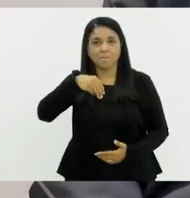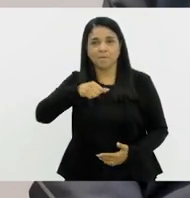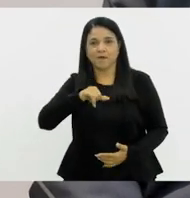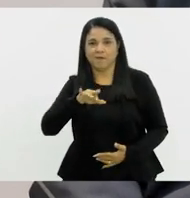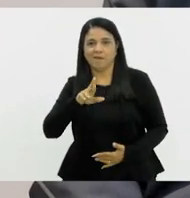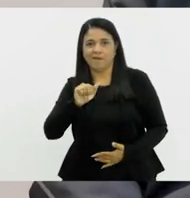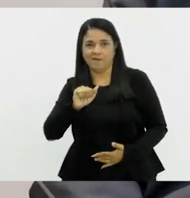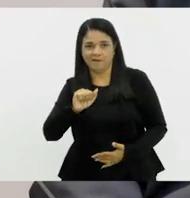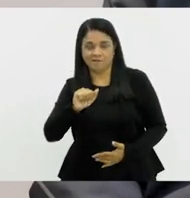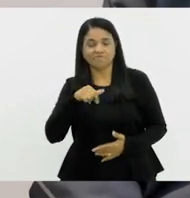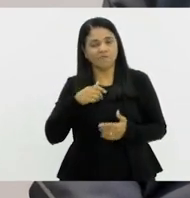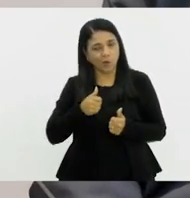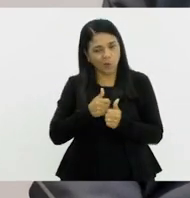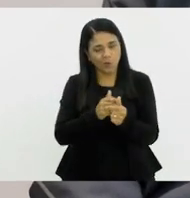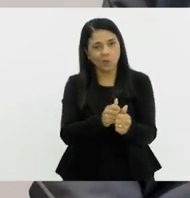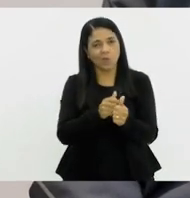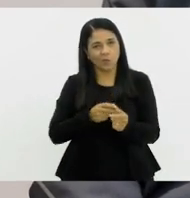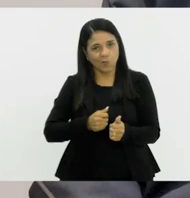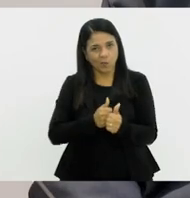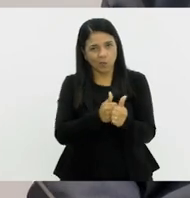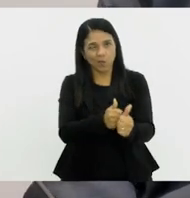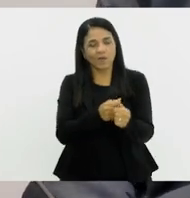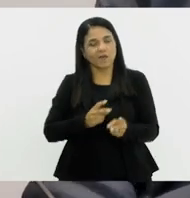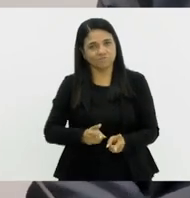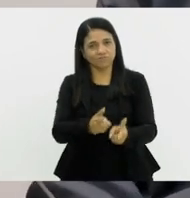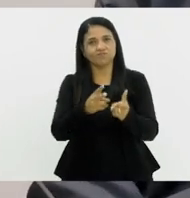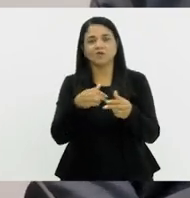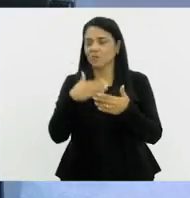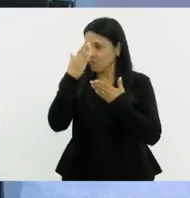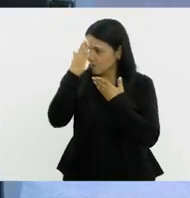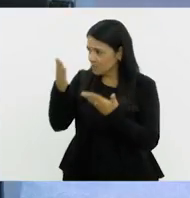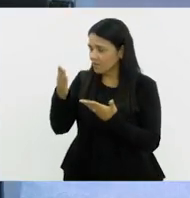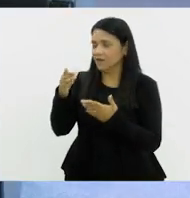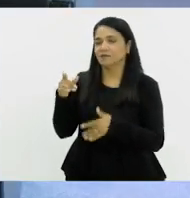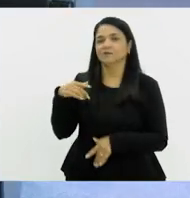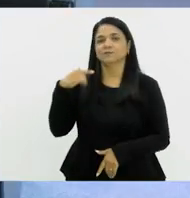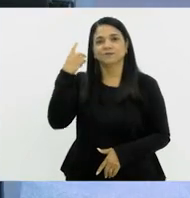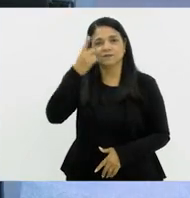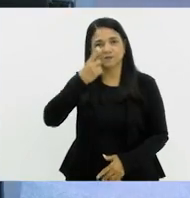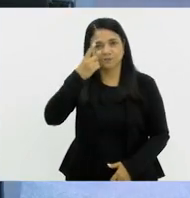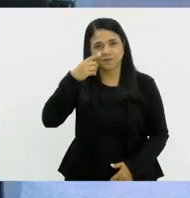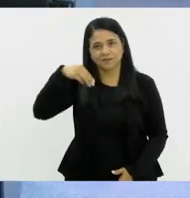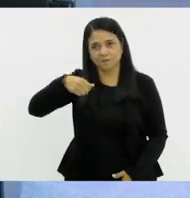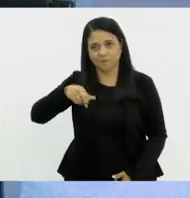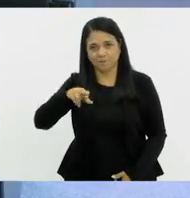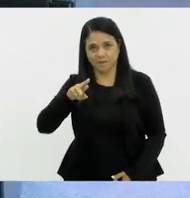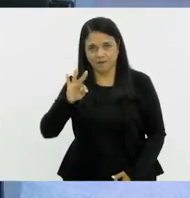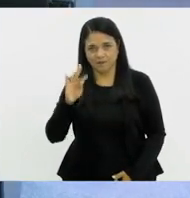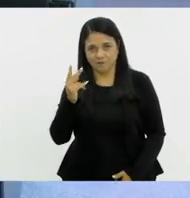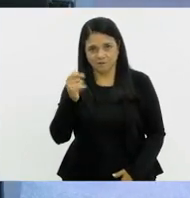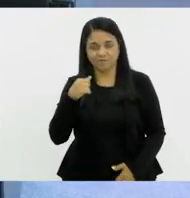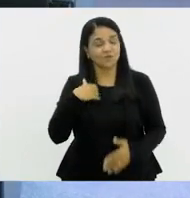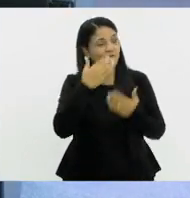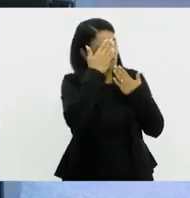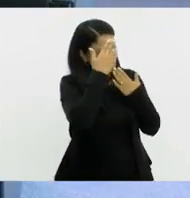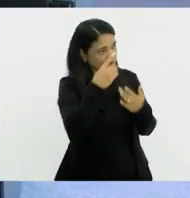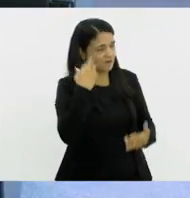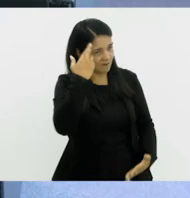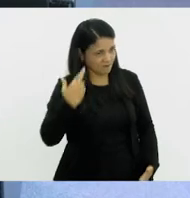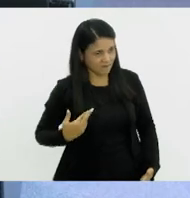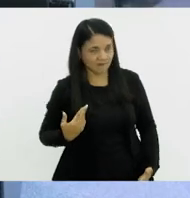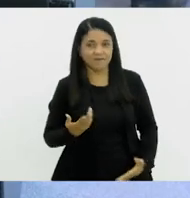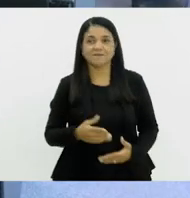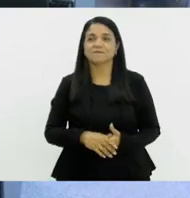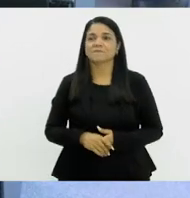os encaminhamentos da frente parlamentar. Muito obrigada, deputada. Obrigada, deputada Renata. Deixa eu pedir para a doutora Alessandra,